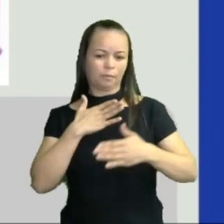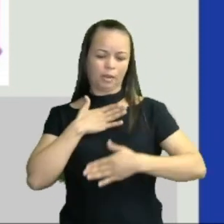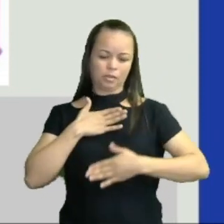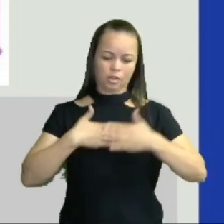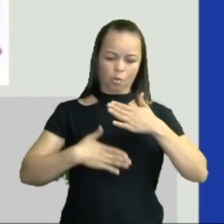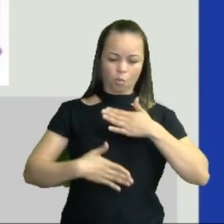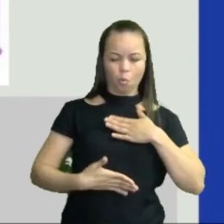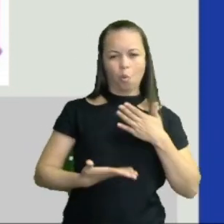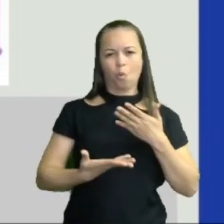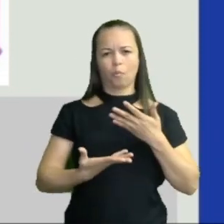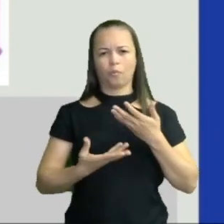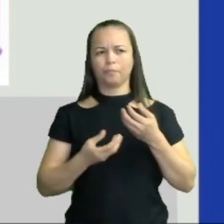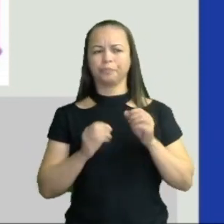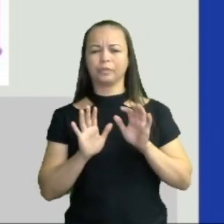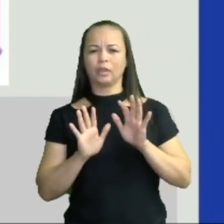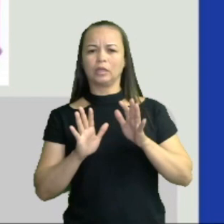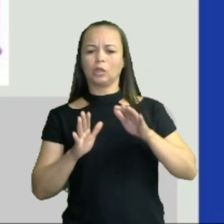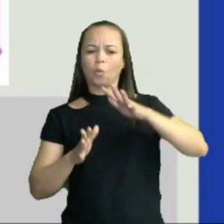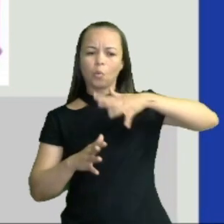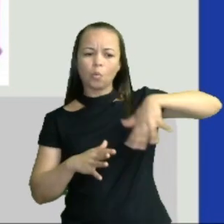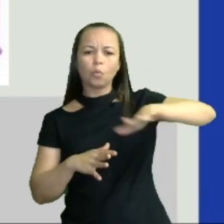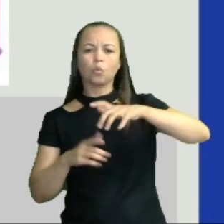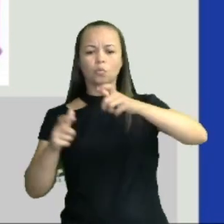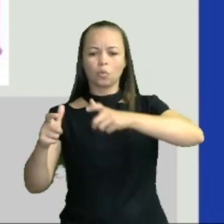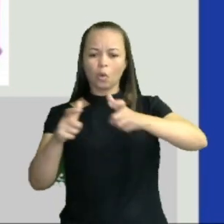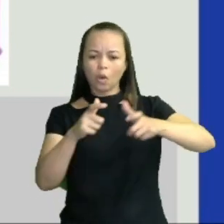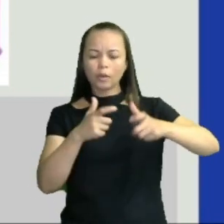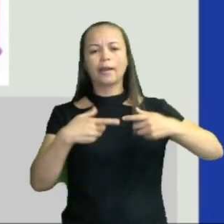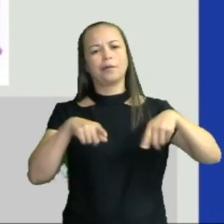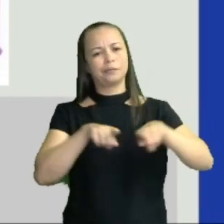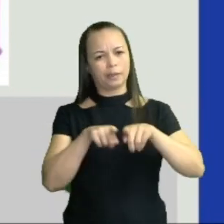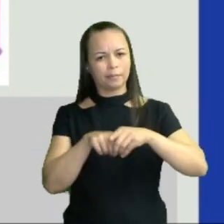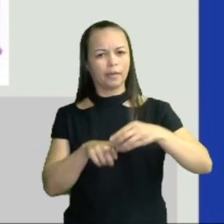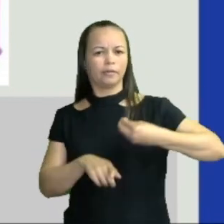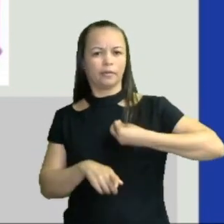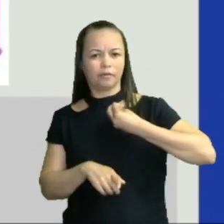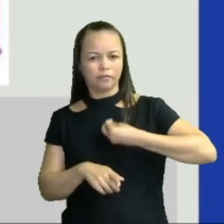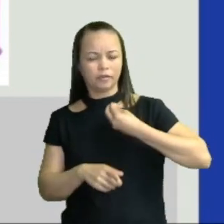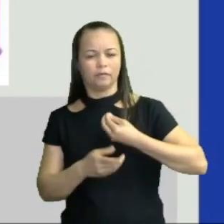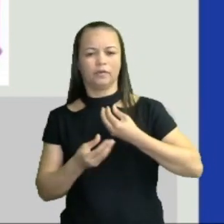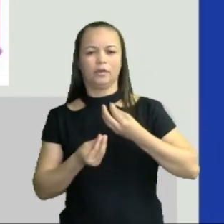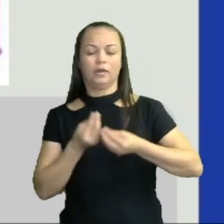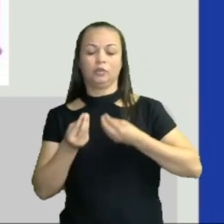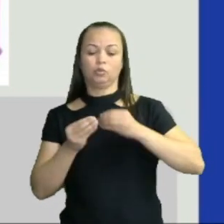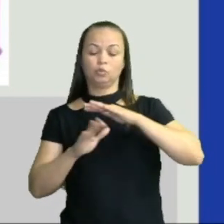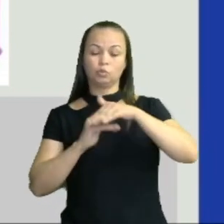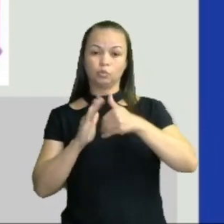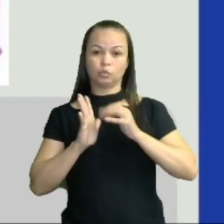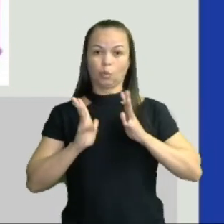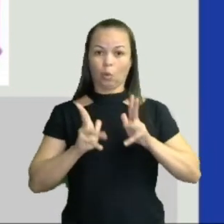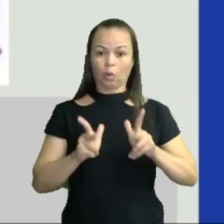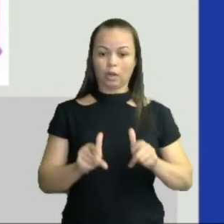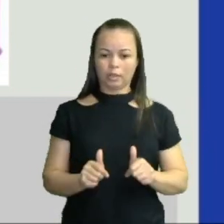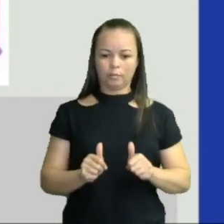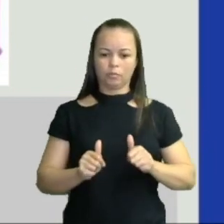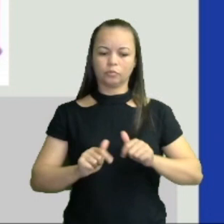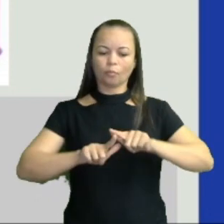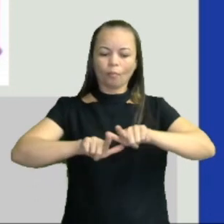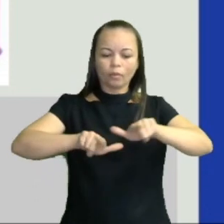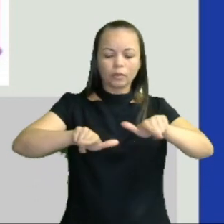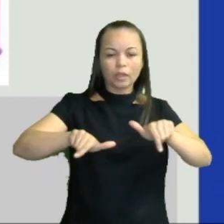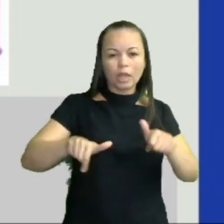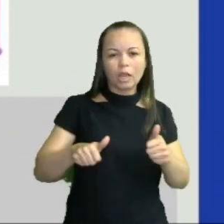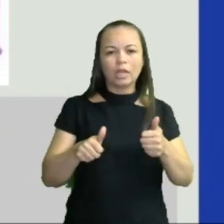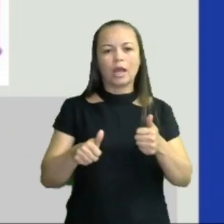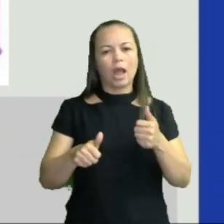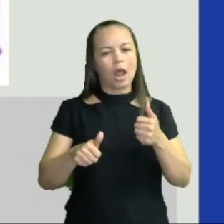não só o corpo, tá, gente? Mas o ambiente em que a gente vive, todos limpos. A limpeza é